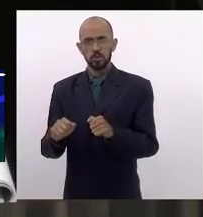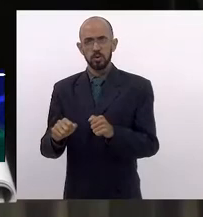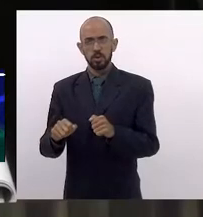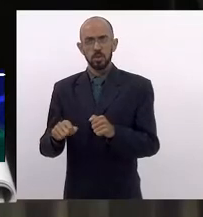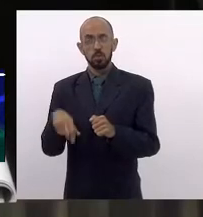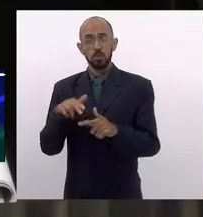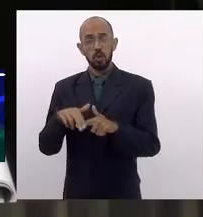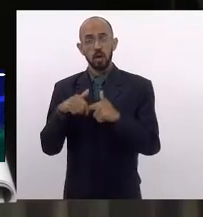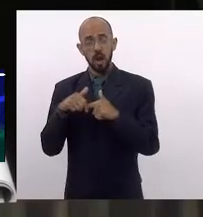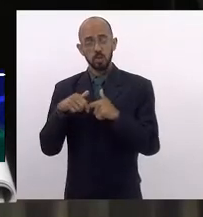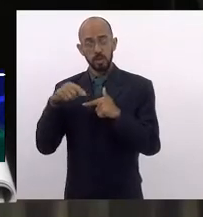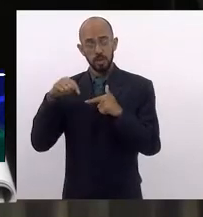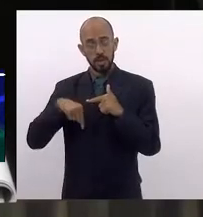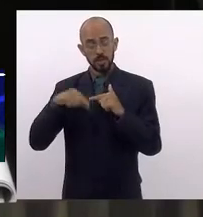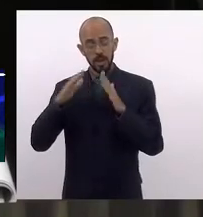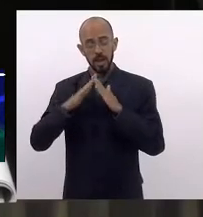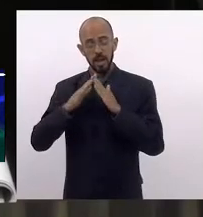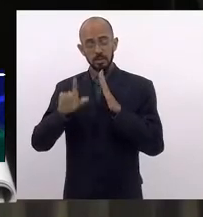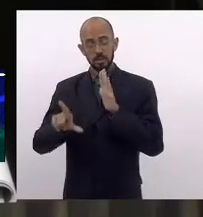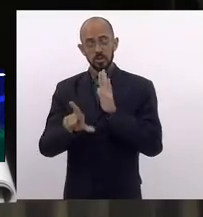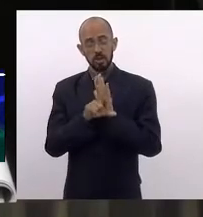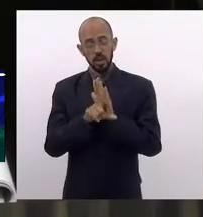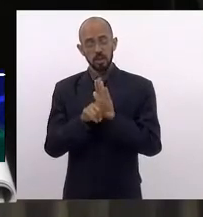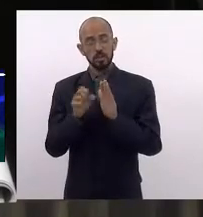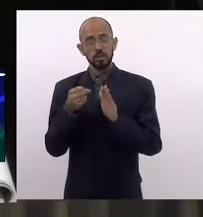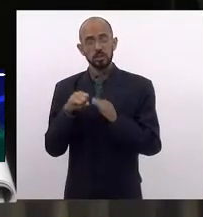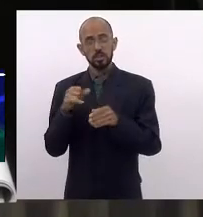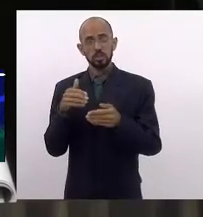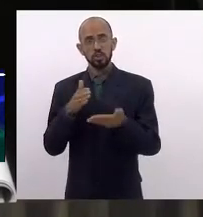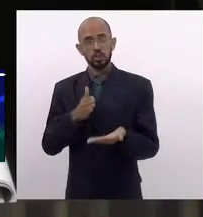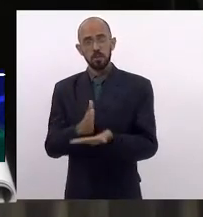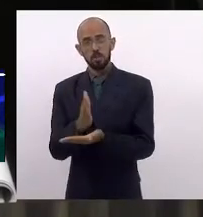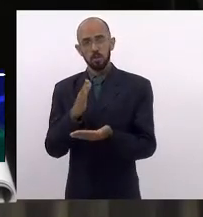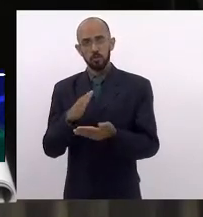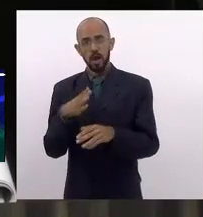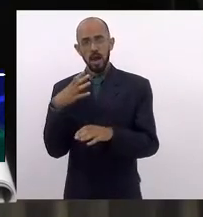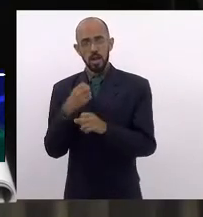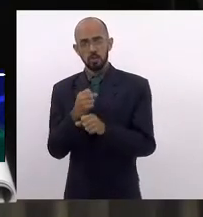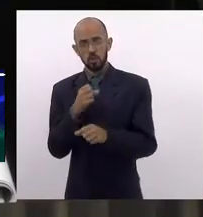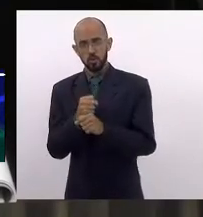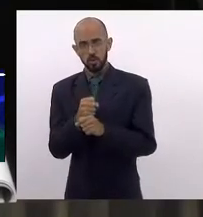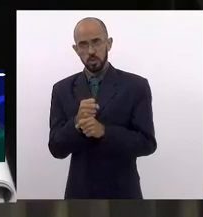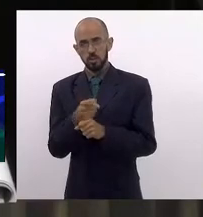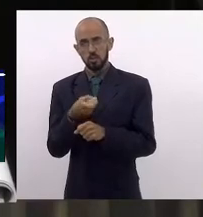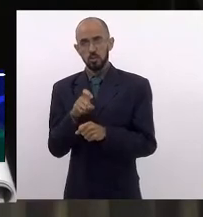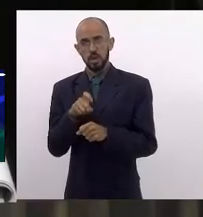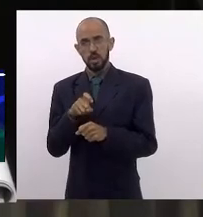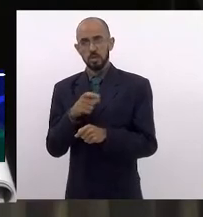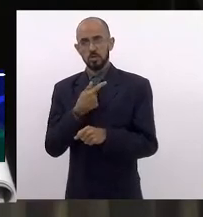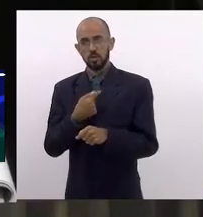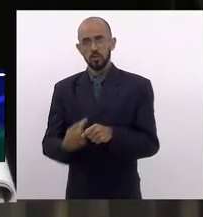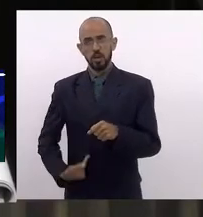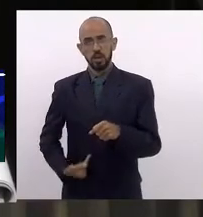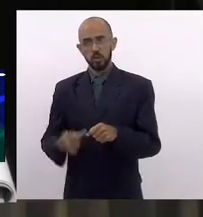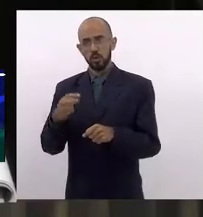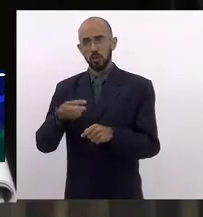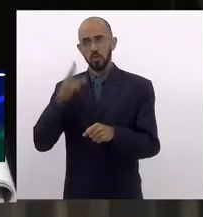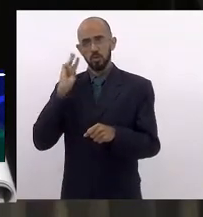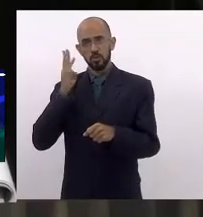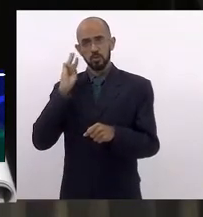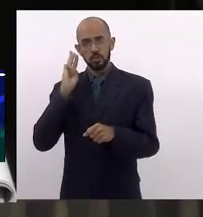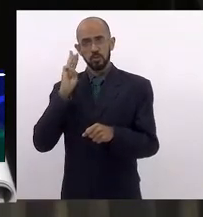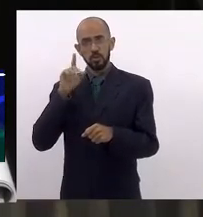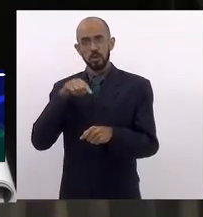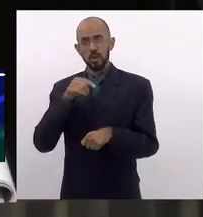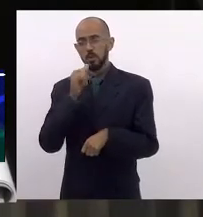esta casa de leite já votamos a favor das contas do governador ex-governadores serviço e